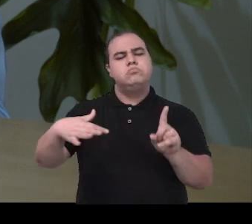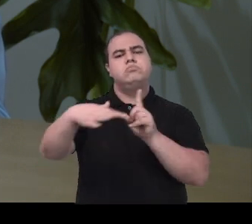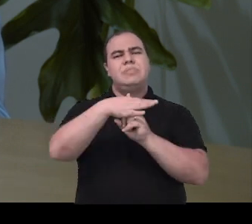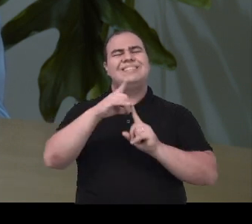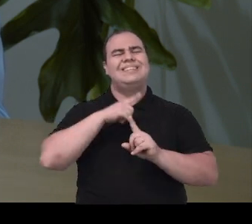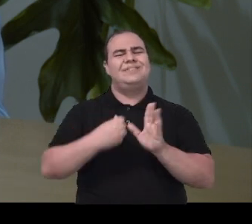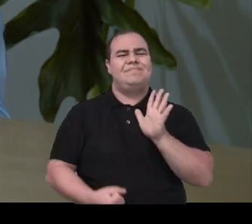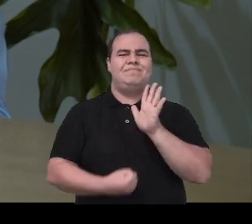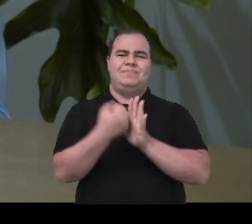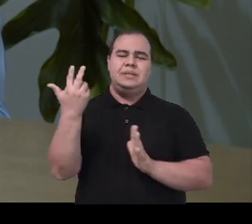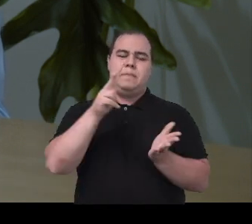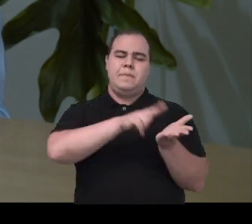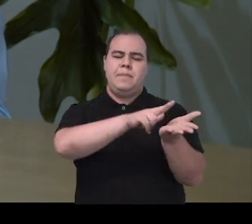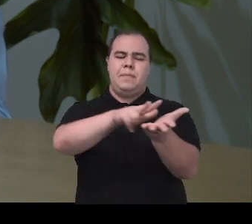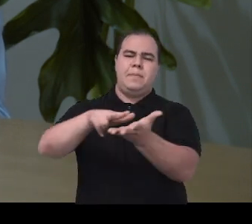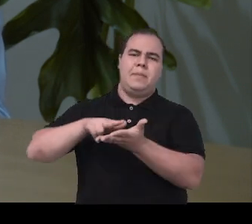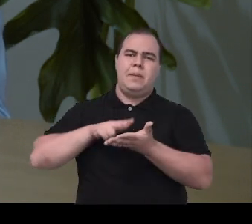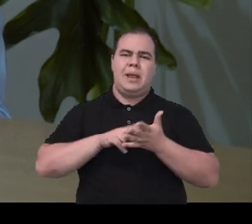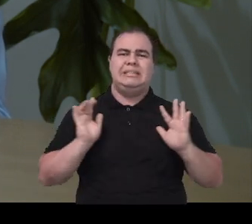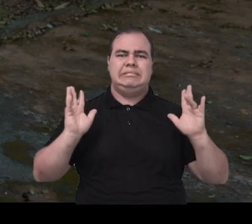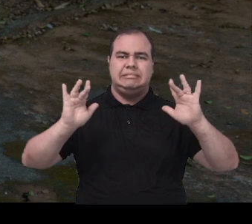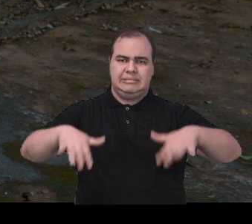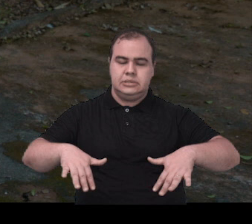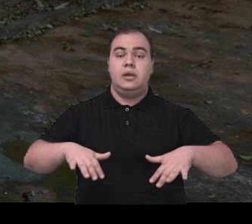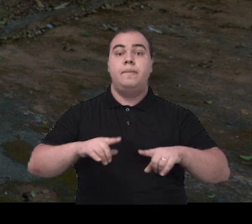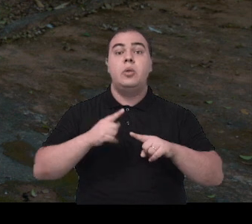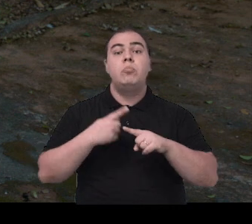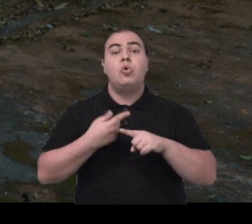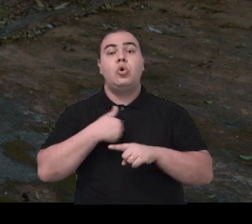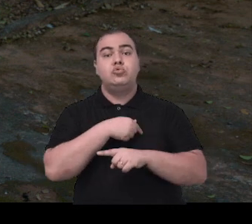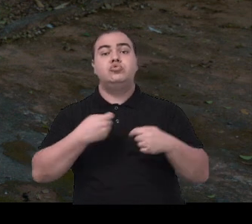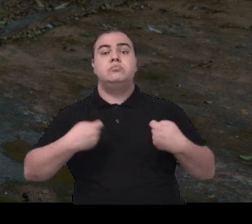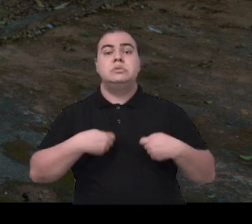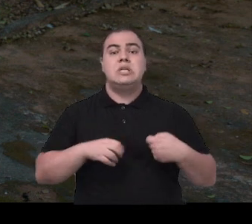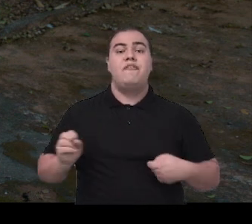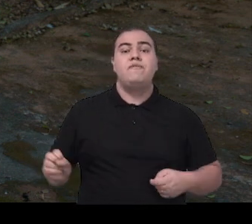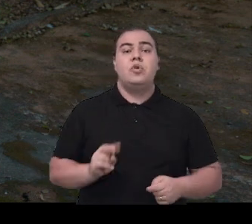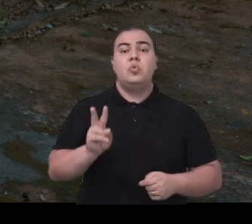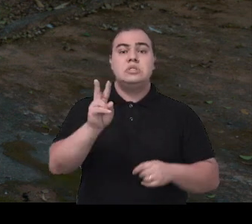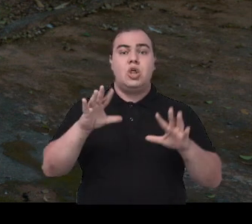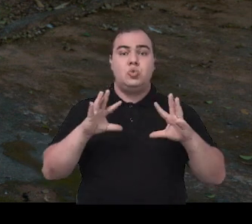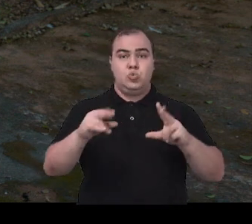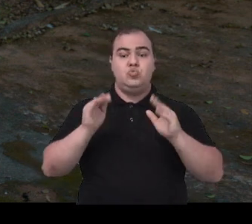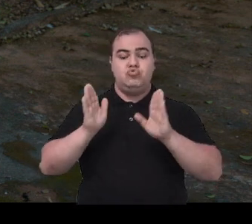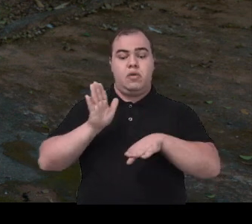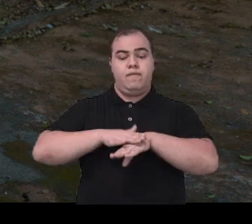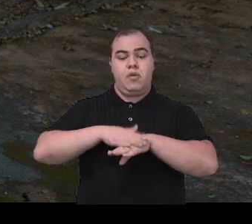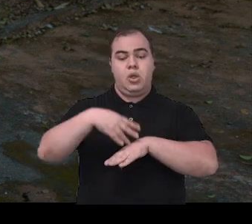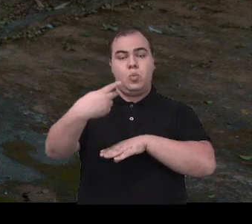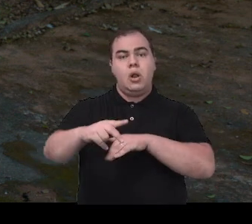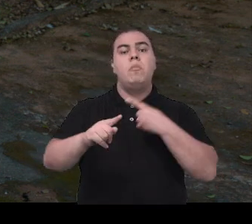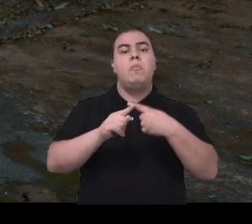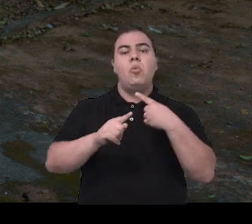Então, nós tivemos milhares de pacientes que passaram por lá. Porque a gente precisa valorizar tudo que foi feito no